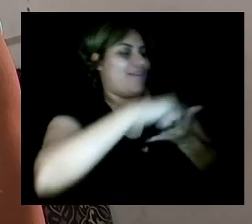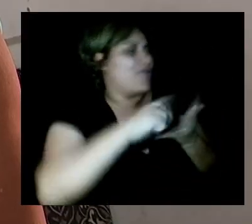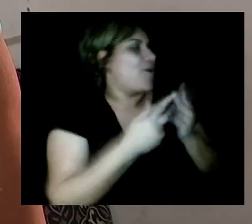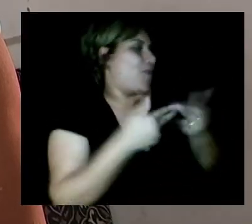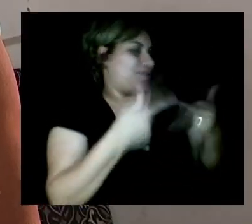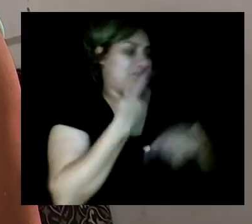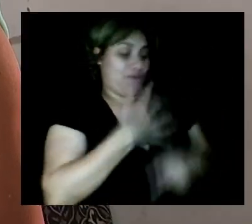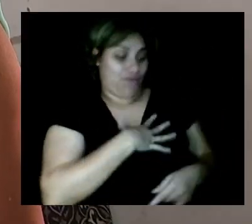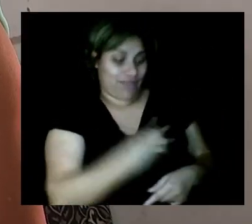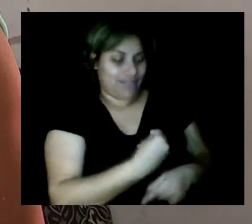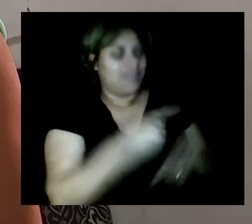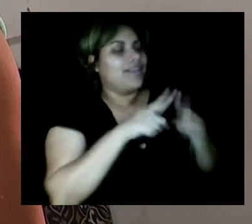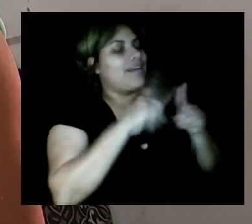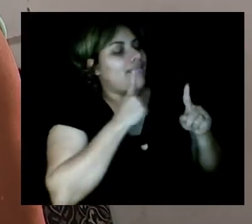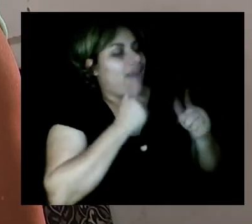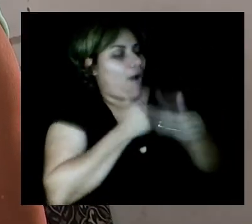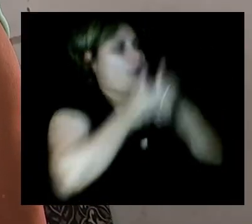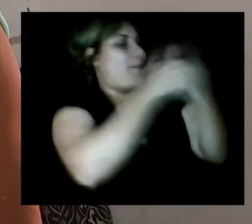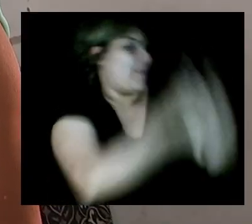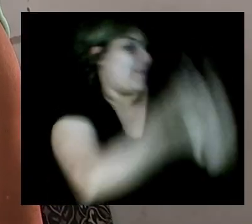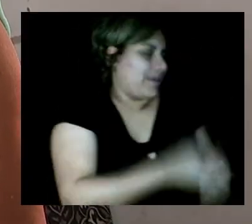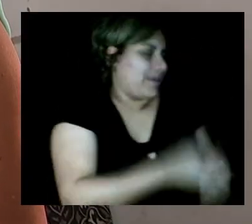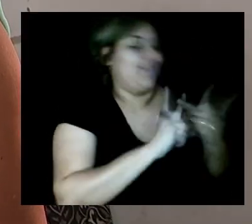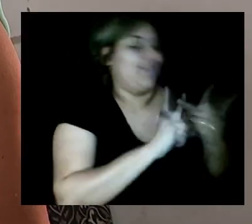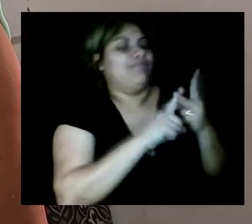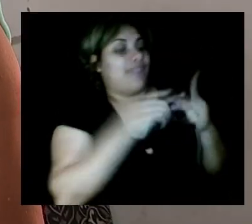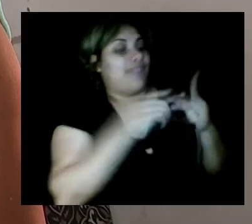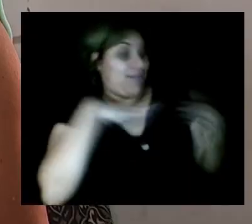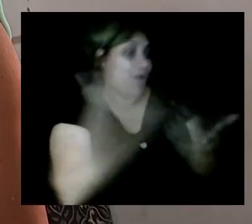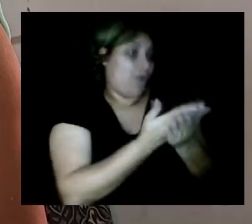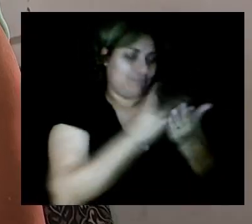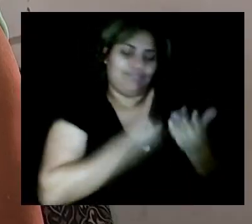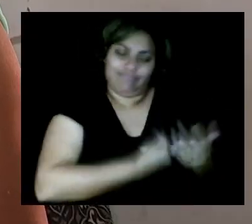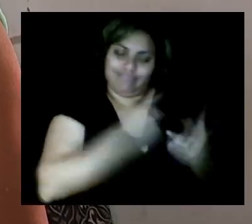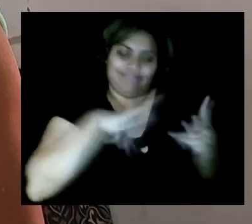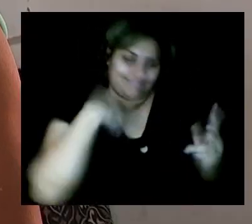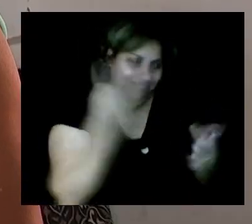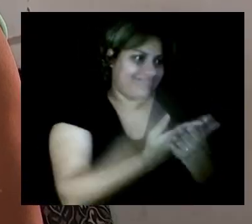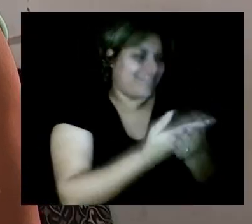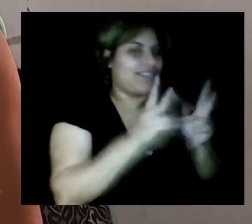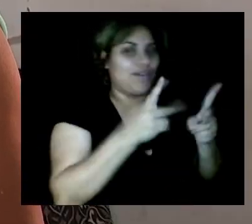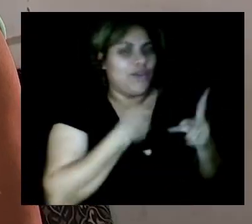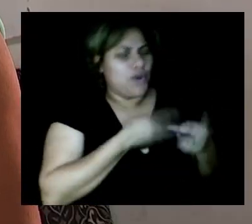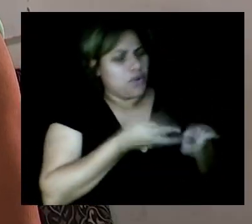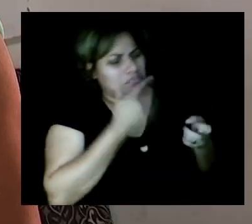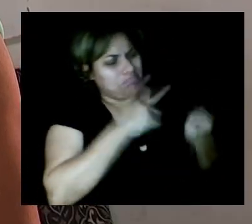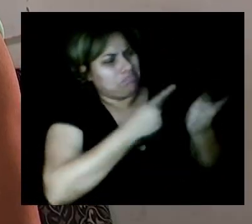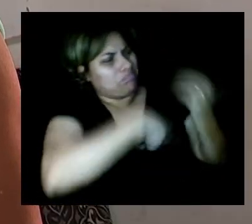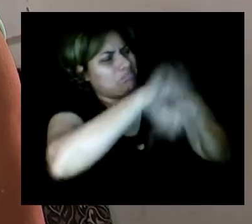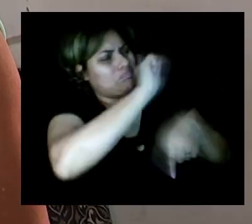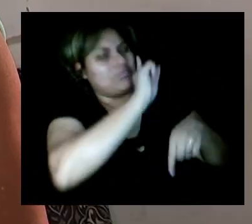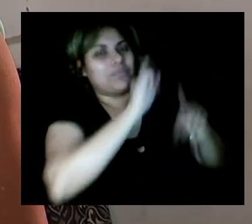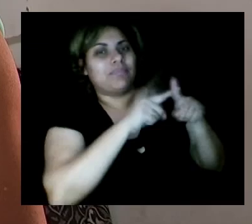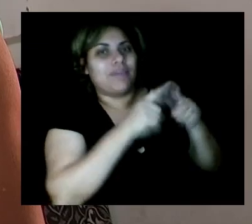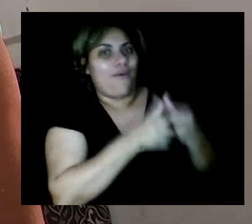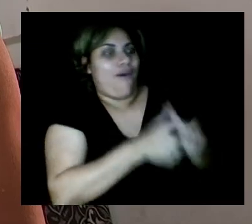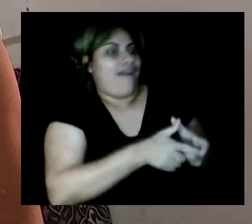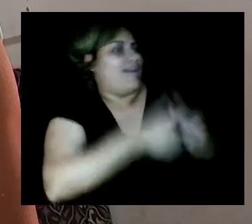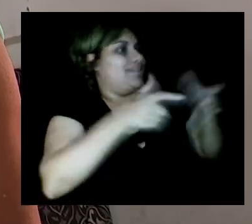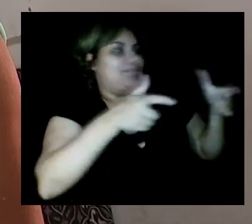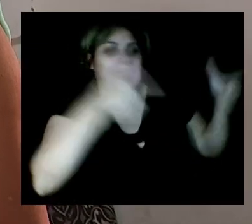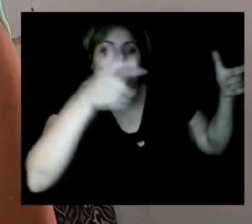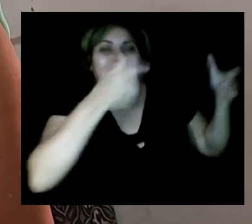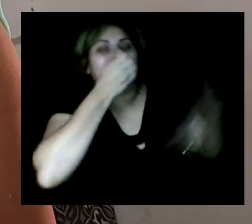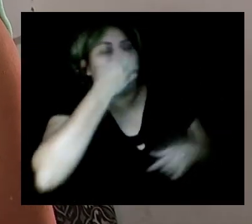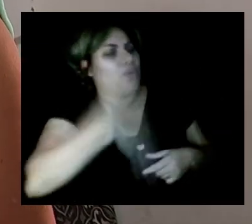esse acompanhamento, está tendo até hoje, e eu vejo, assim, bastante sucesso, bastante crescimento, porque hoje o Benjamin já